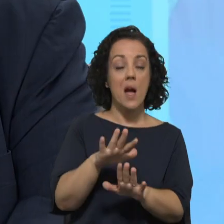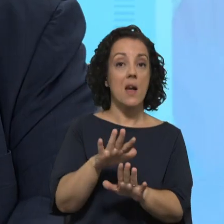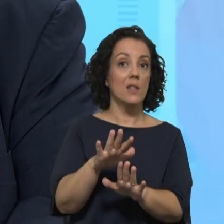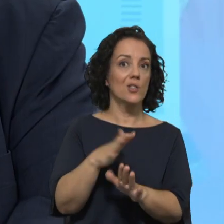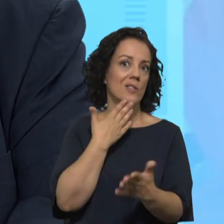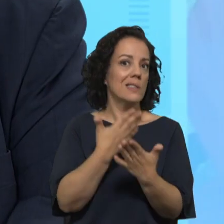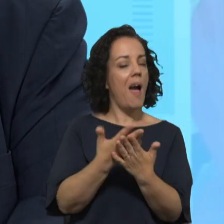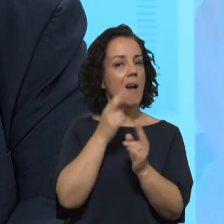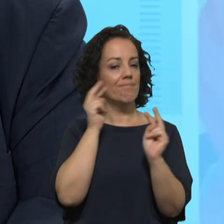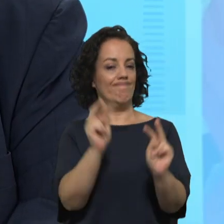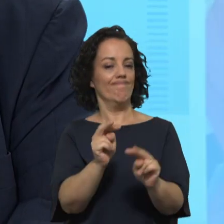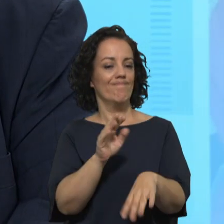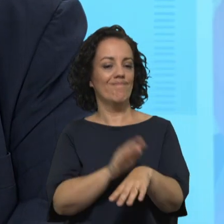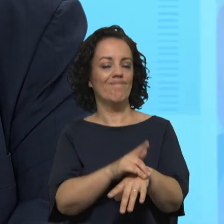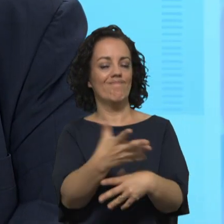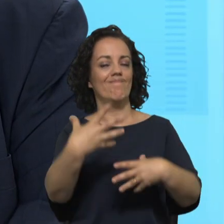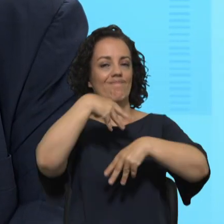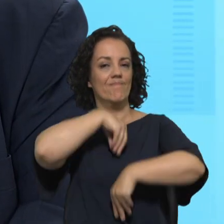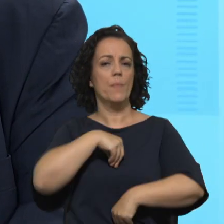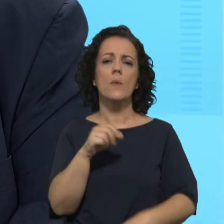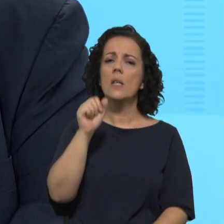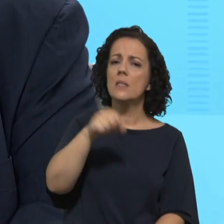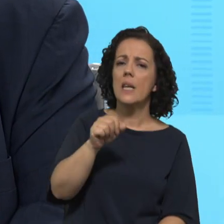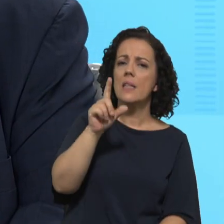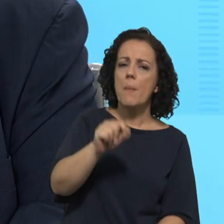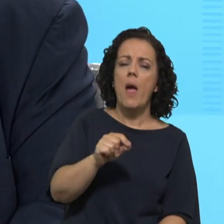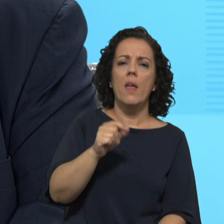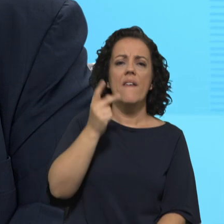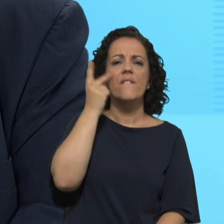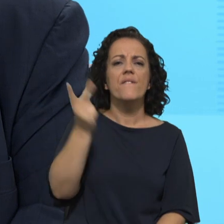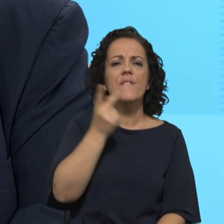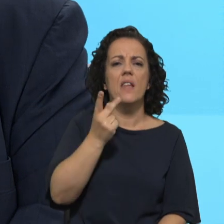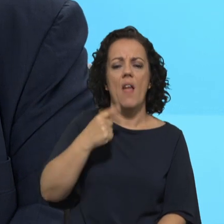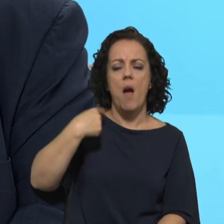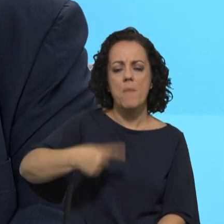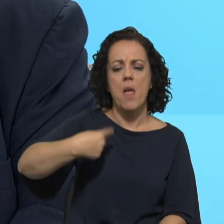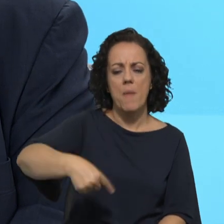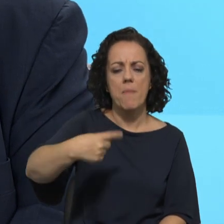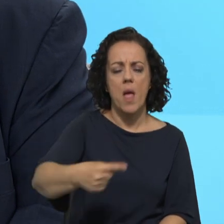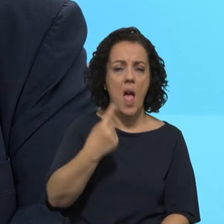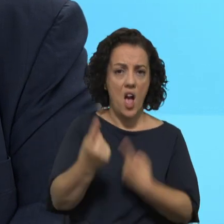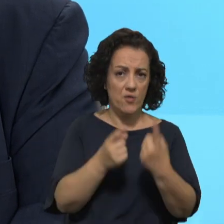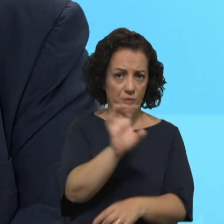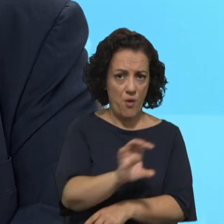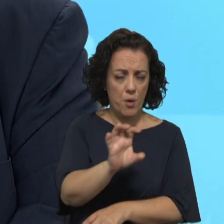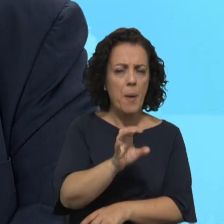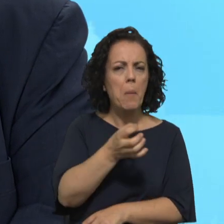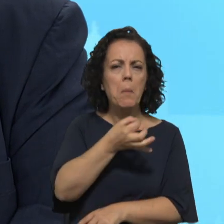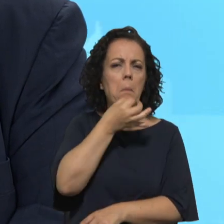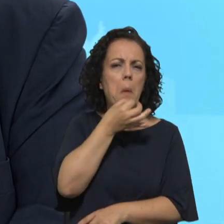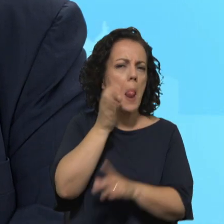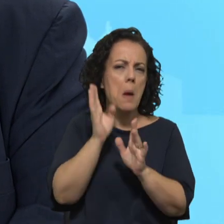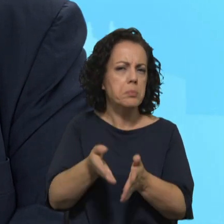opções do estilo de vida de cada dia, que muitas vezes não precisa de palavras. O modo